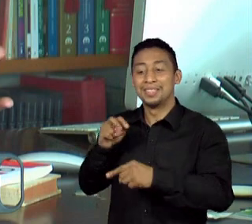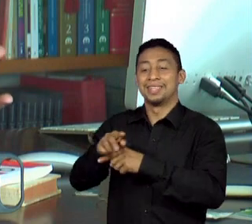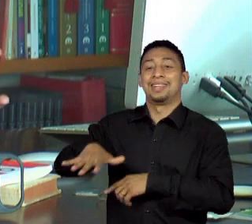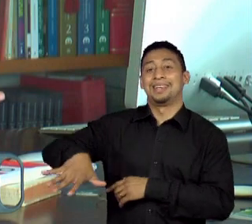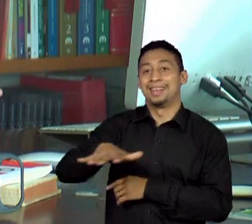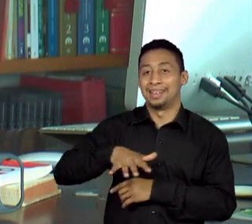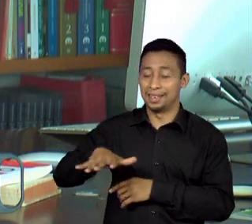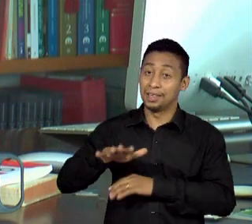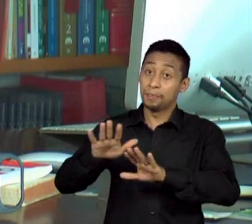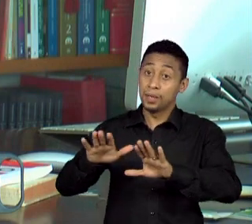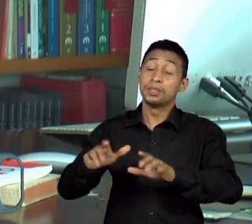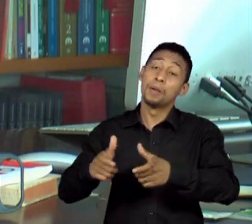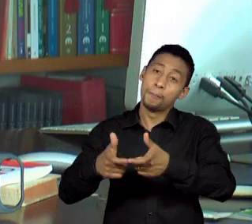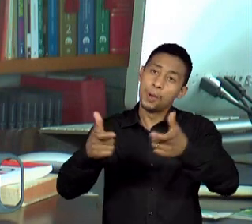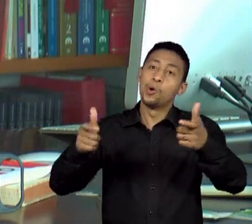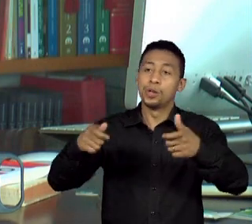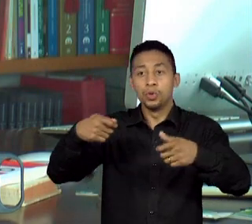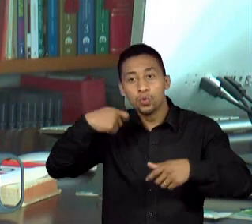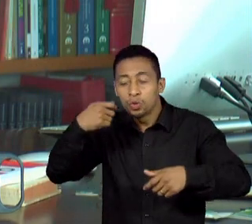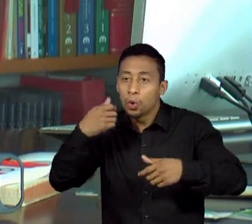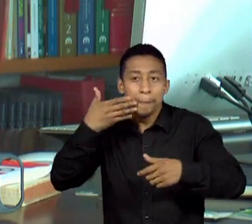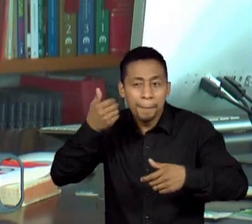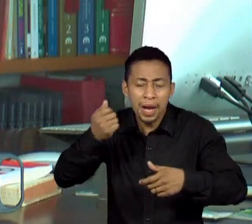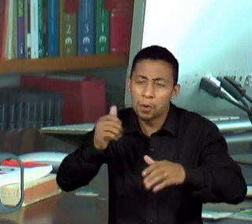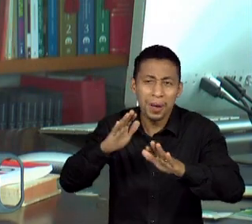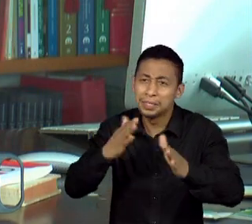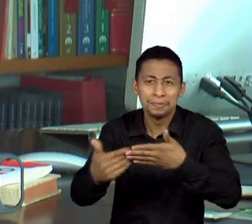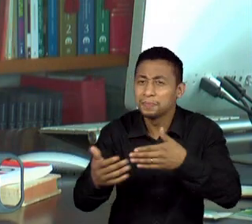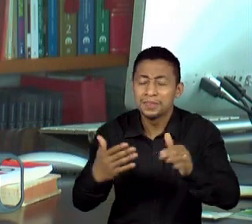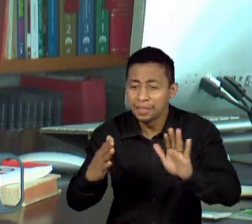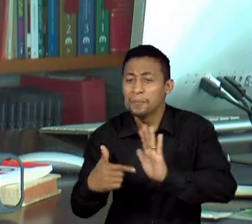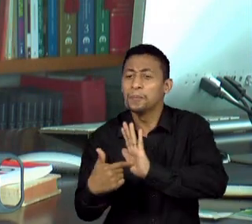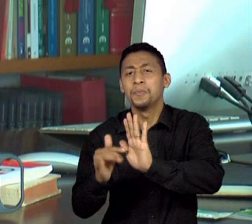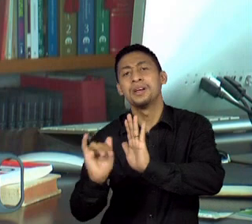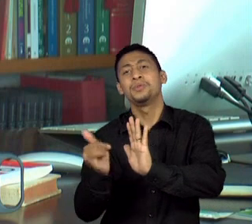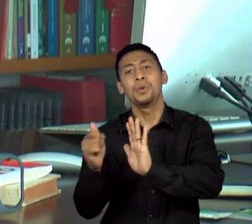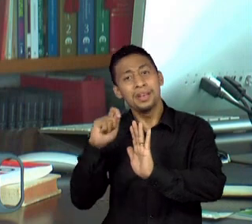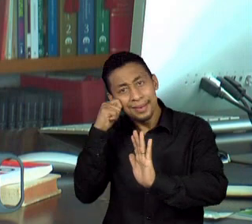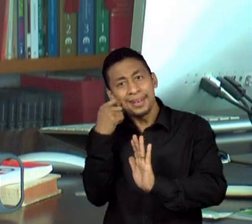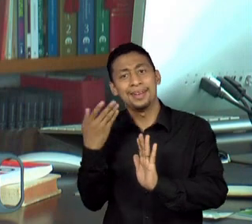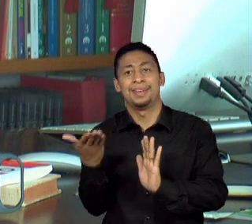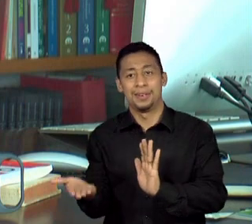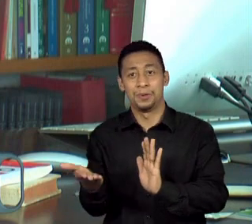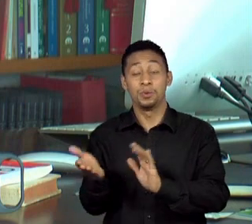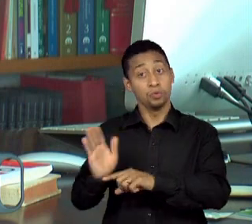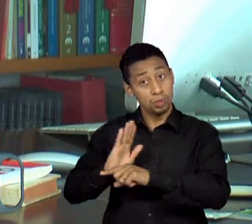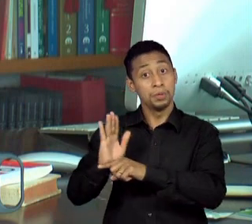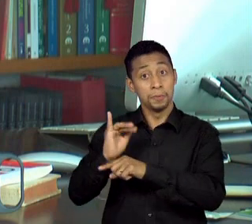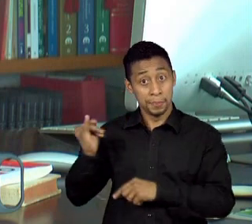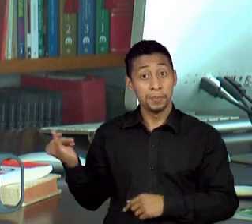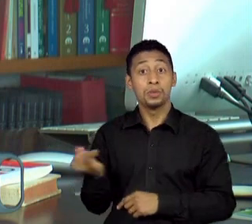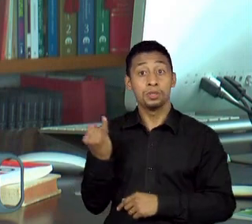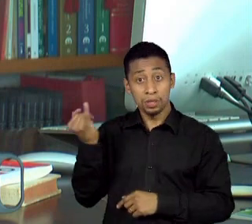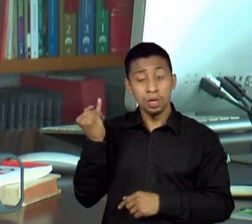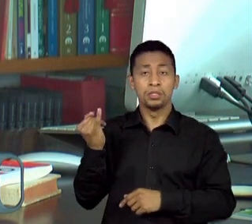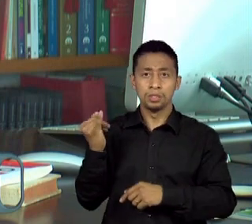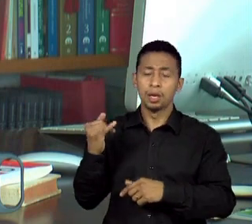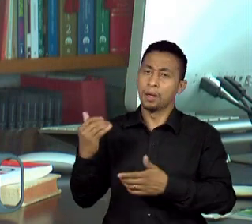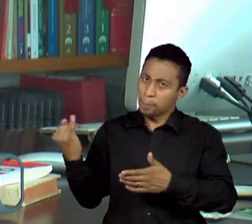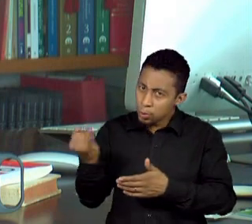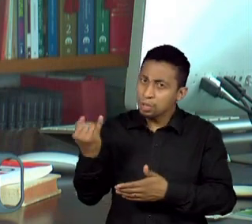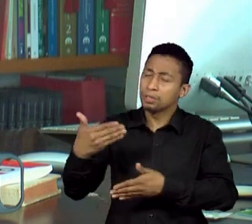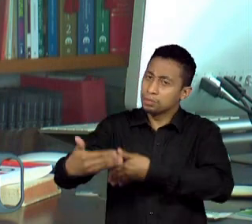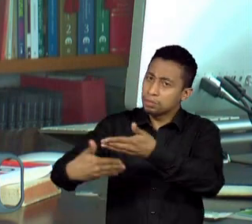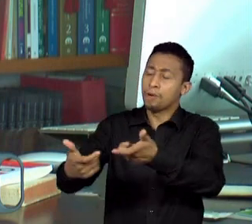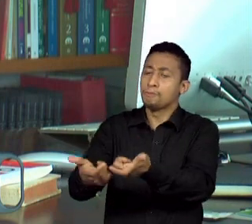fossem brancos. Então, eu acho que o cinema tem essa coisa coletiva, mas é fundamental que tenha cada vez mais autores